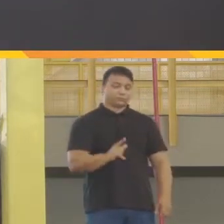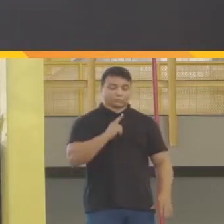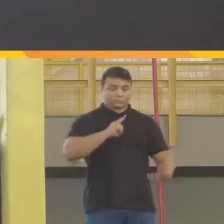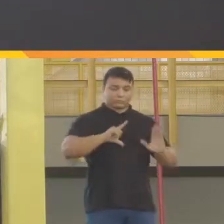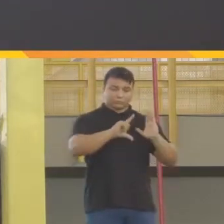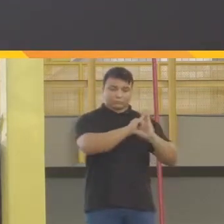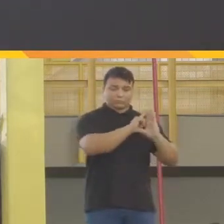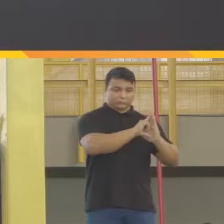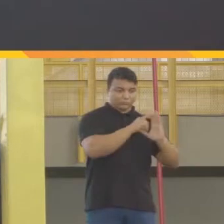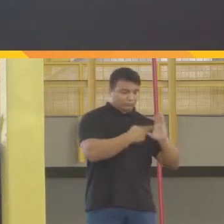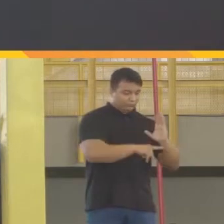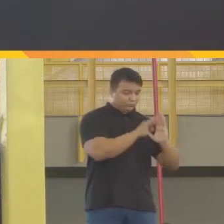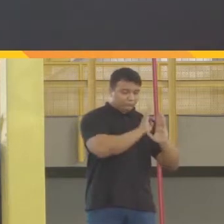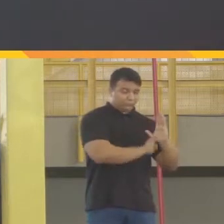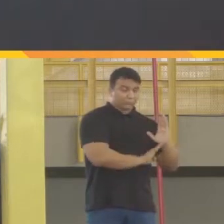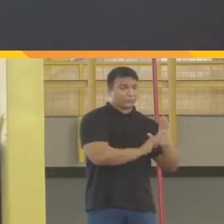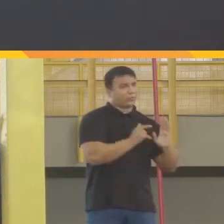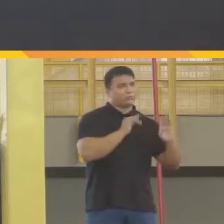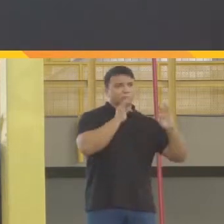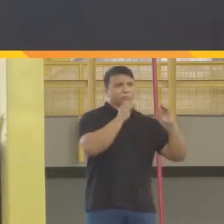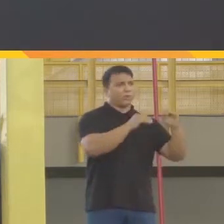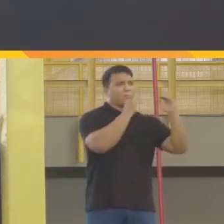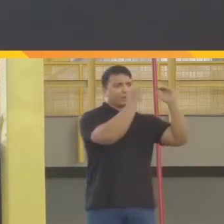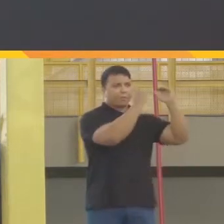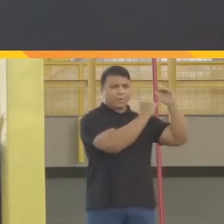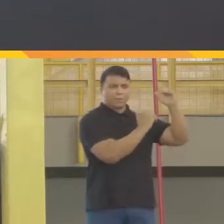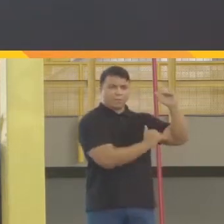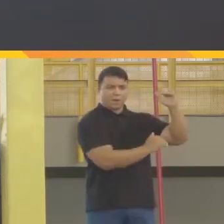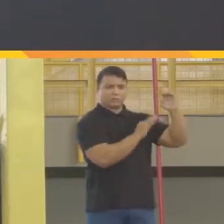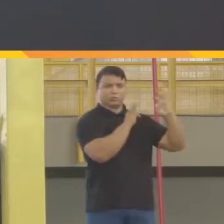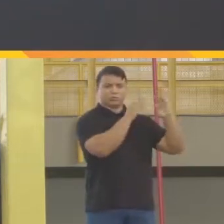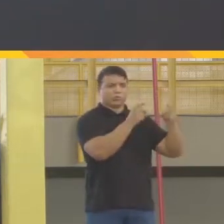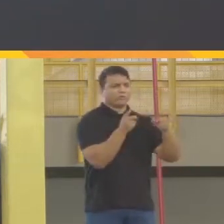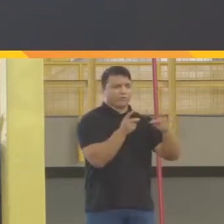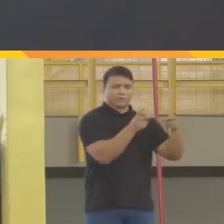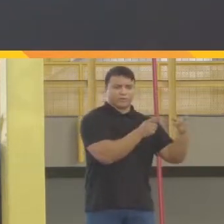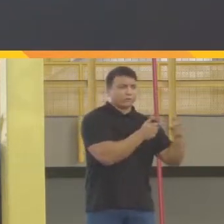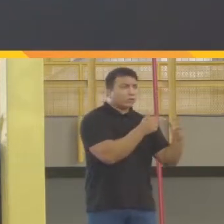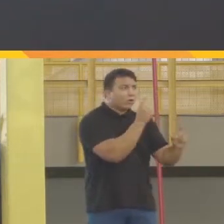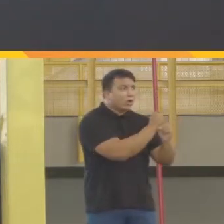lojas brasileiras, em todas as prateleiras, os produtos que você